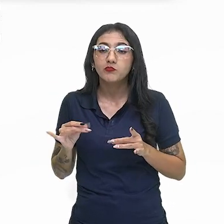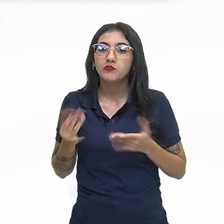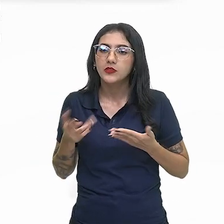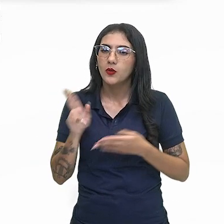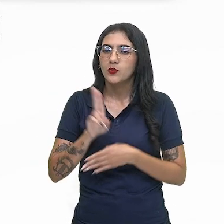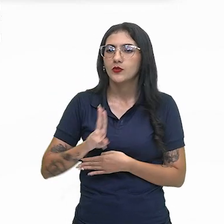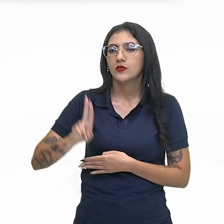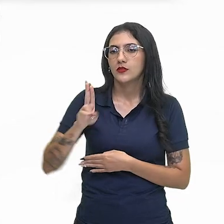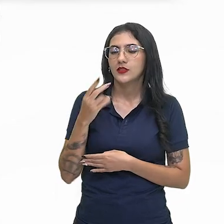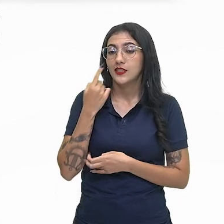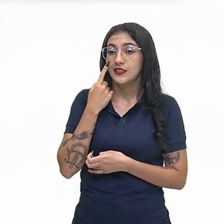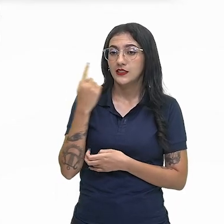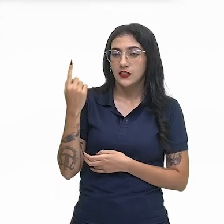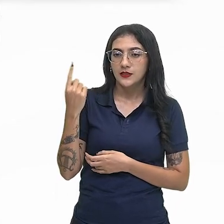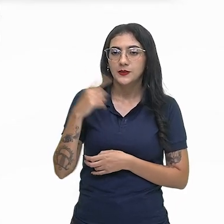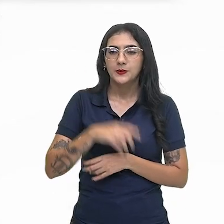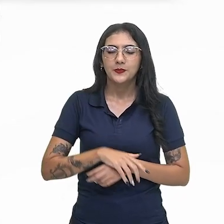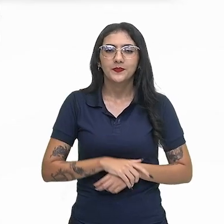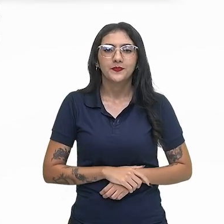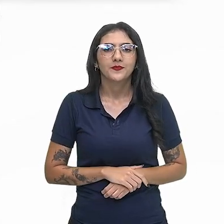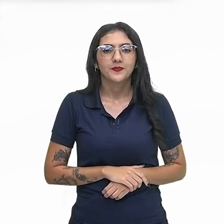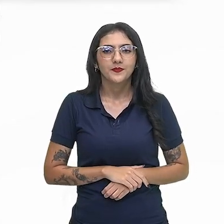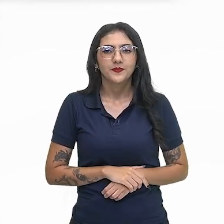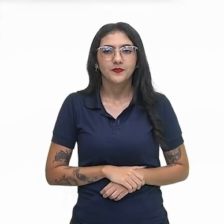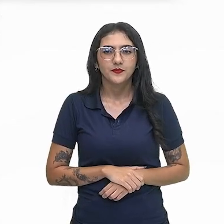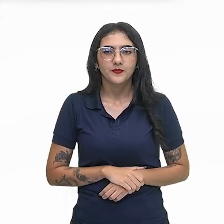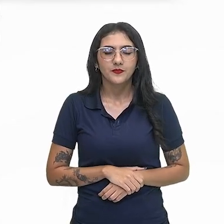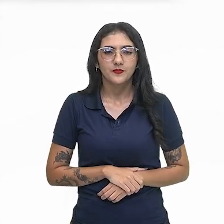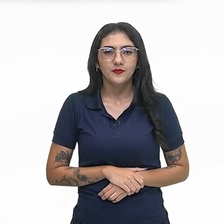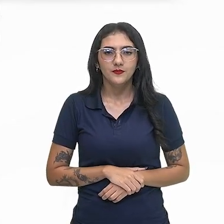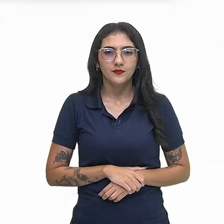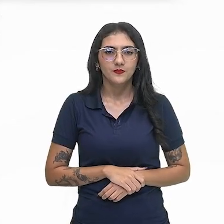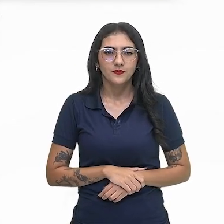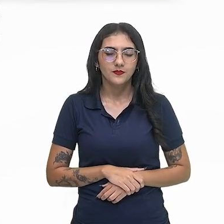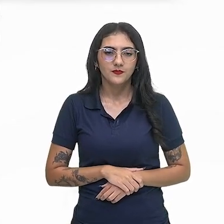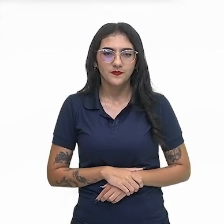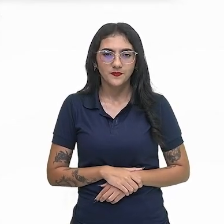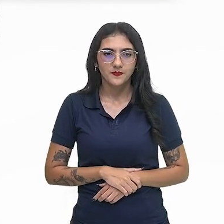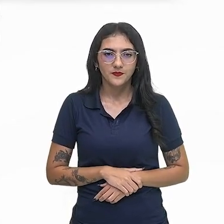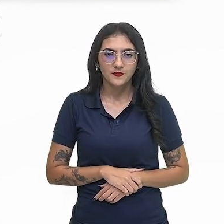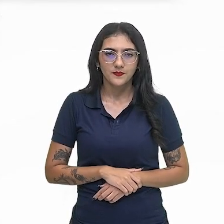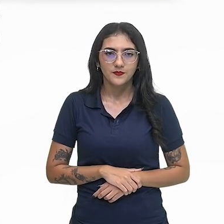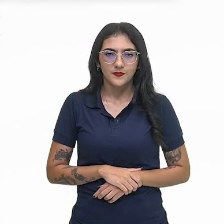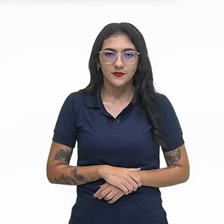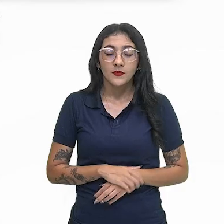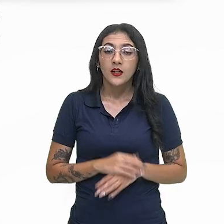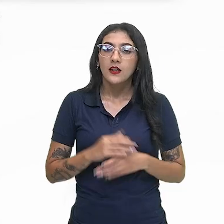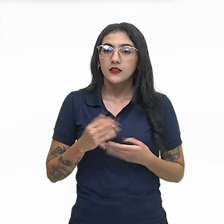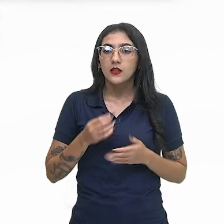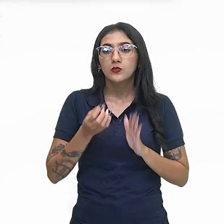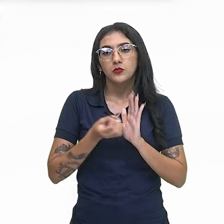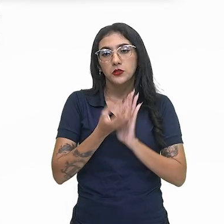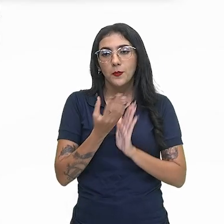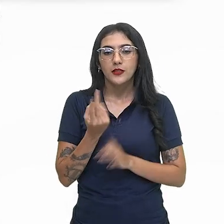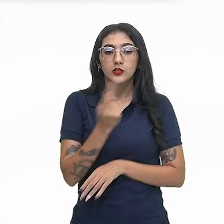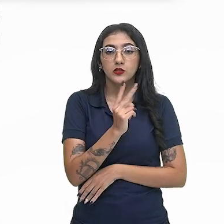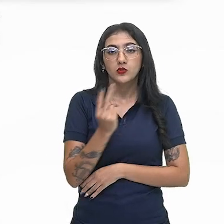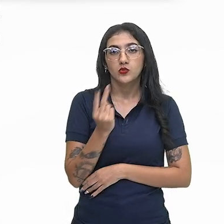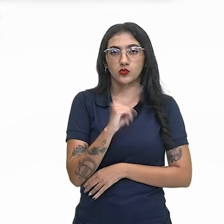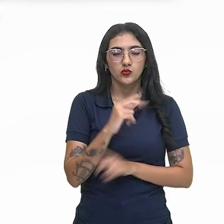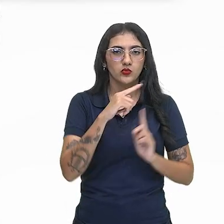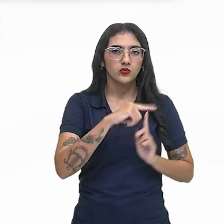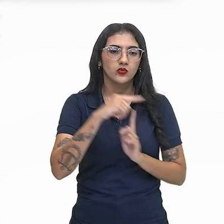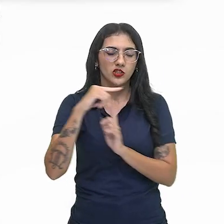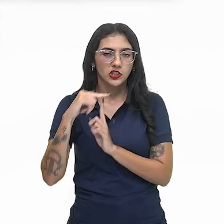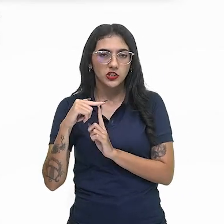utilizado o microscópio eletrônico. Então, com o advento dessa microscopia, tanto óptica quanto